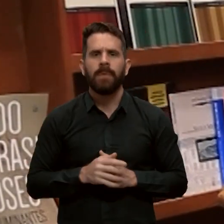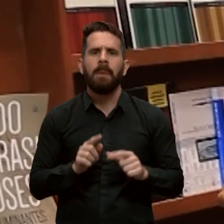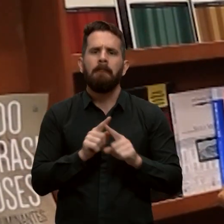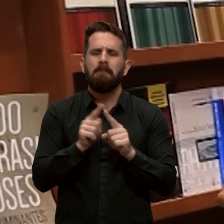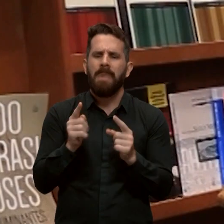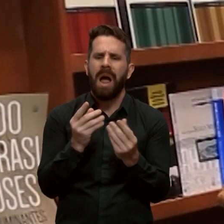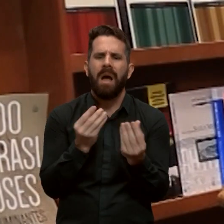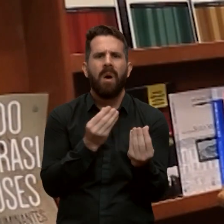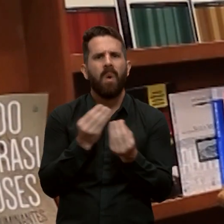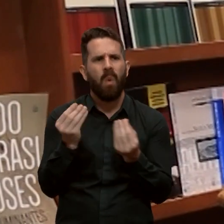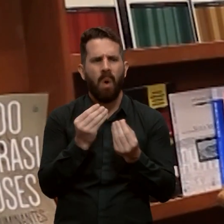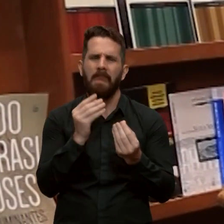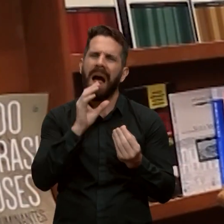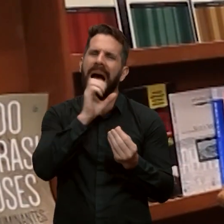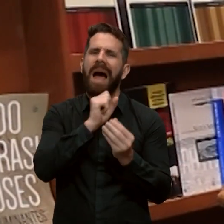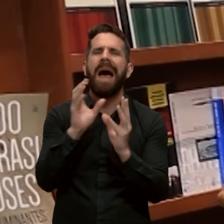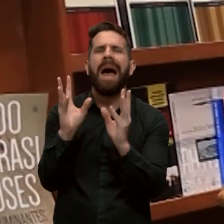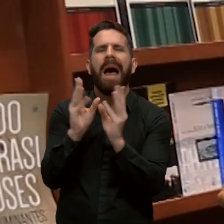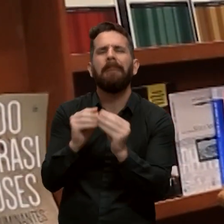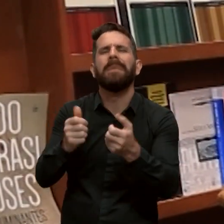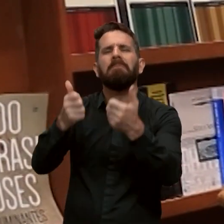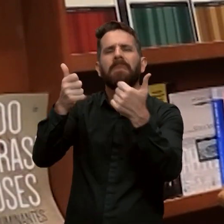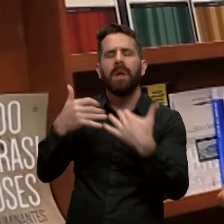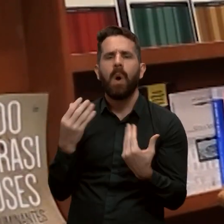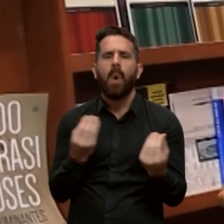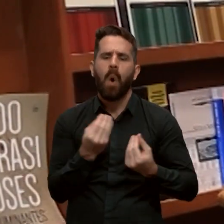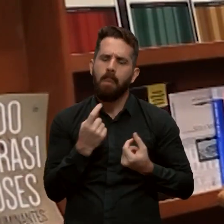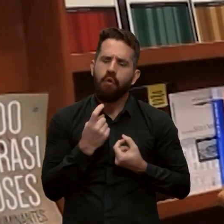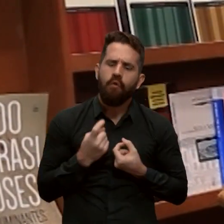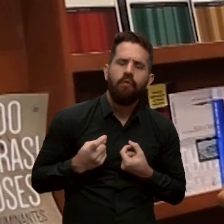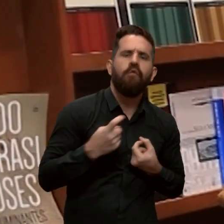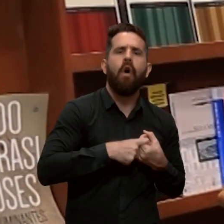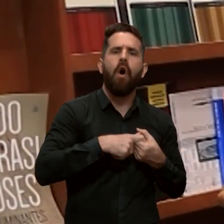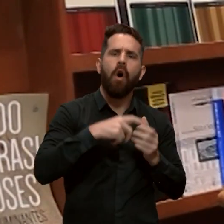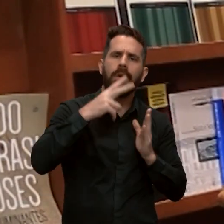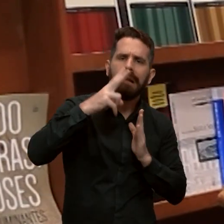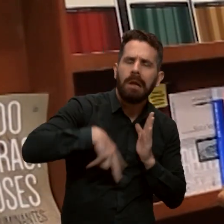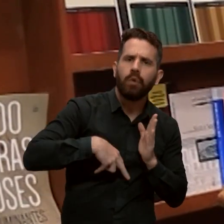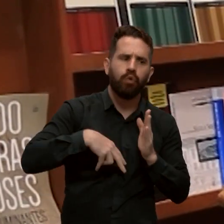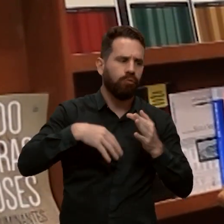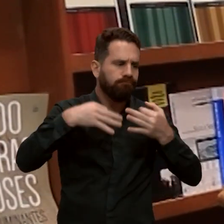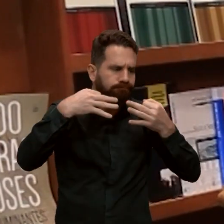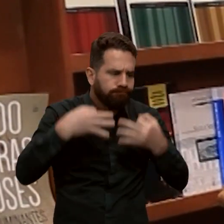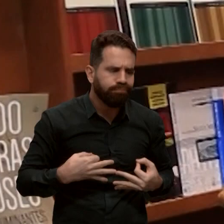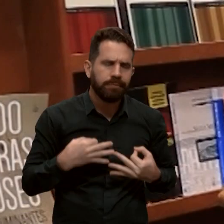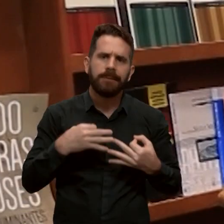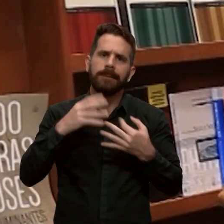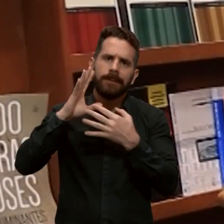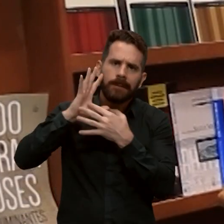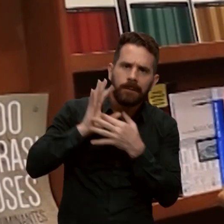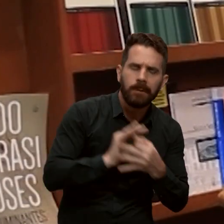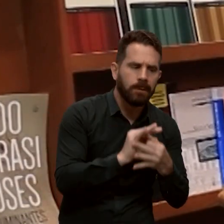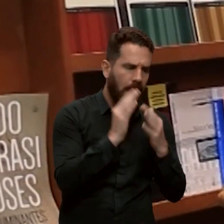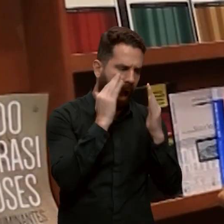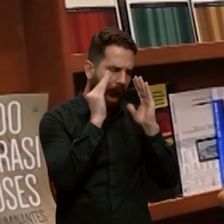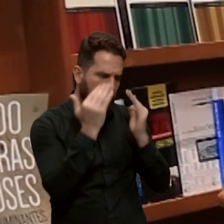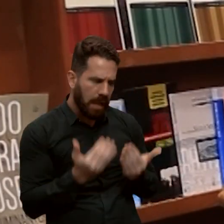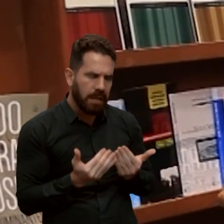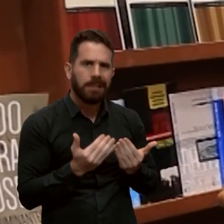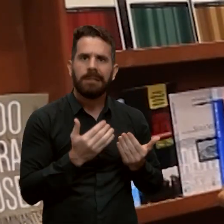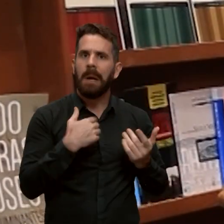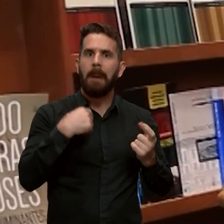para justamente resgatar essa leitura mais aprofundada, mais analítica e menos preocupada